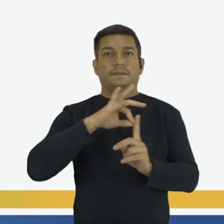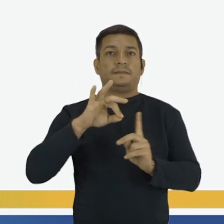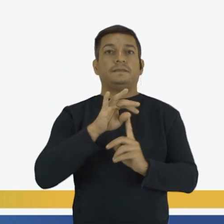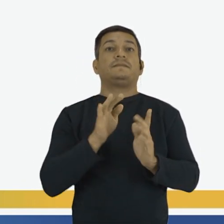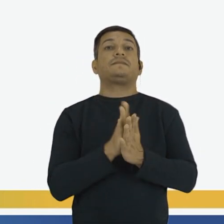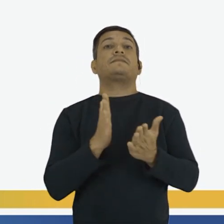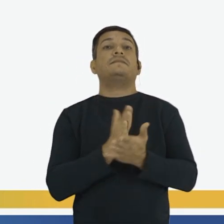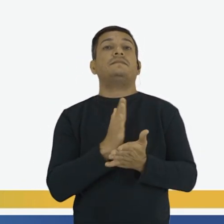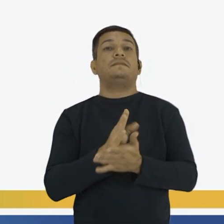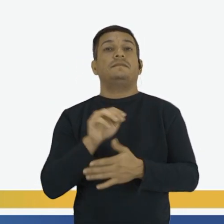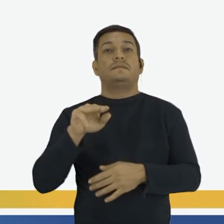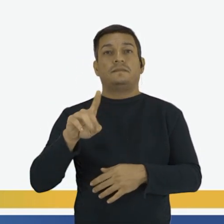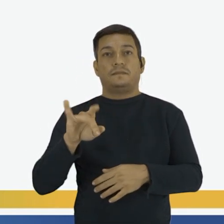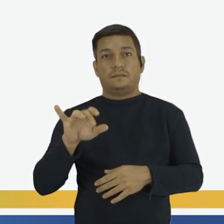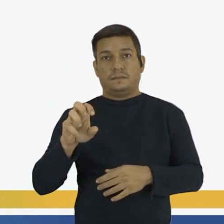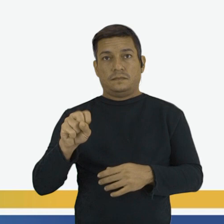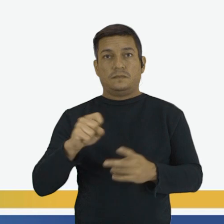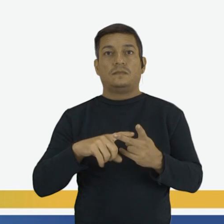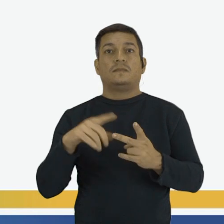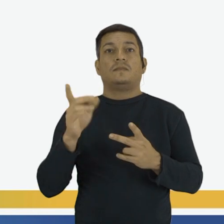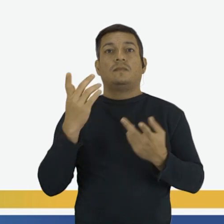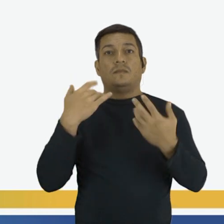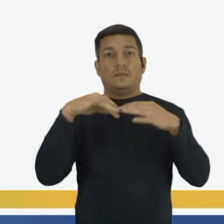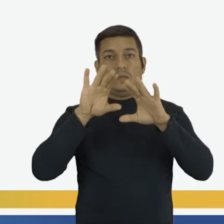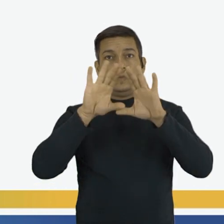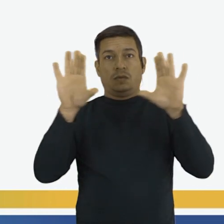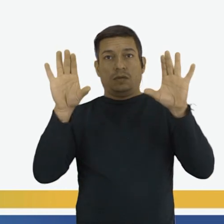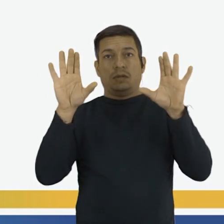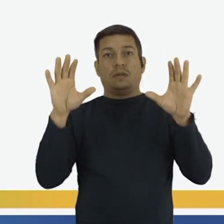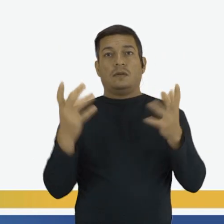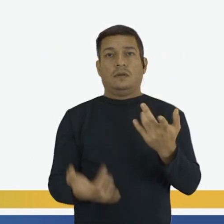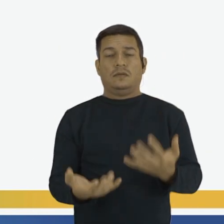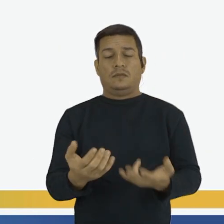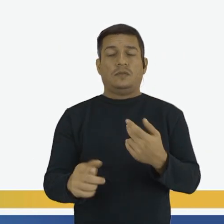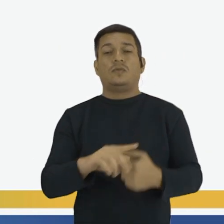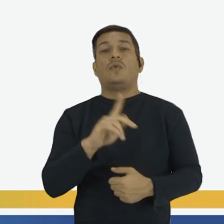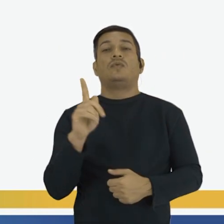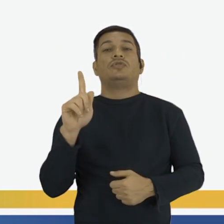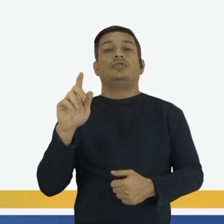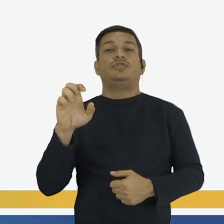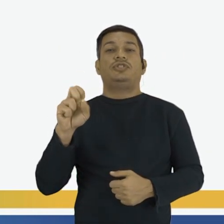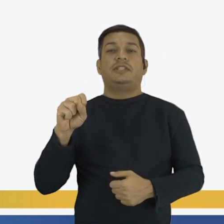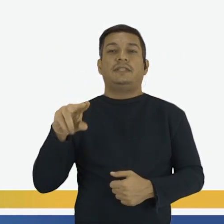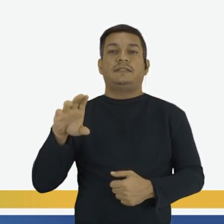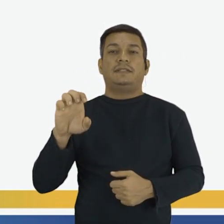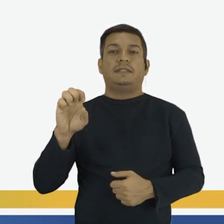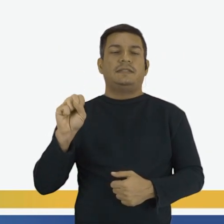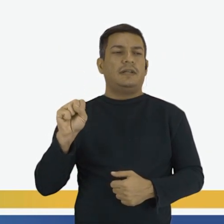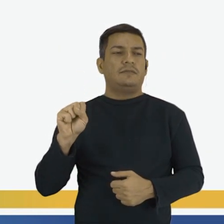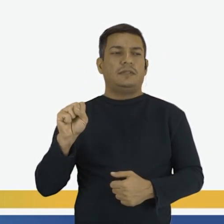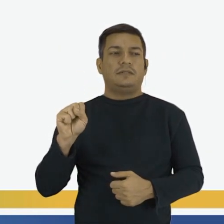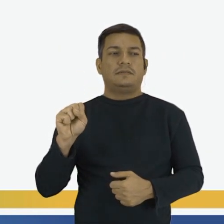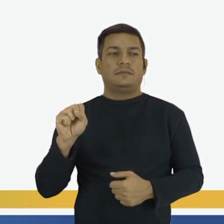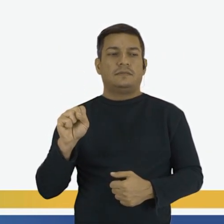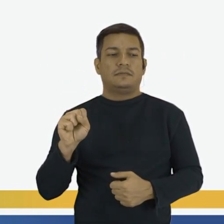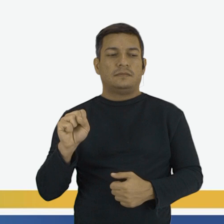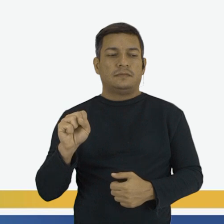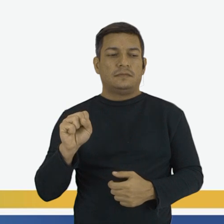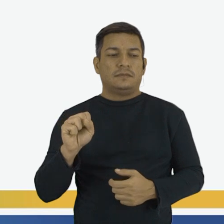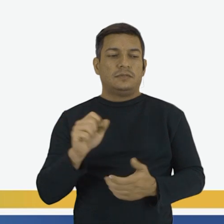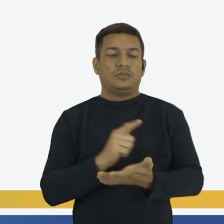o livro dos médiuns, o livro Céu e Inferno ou Gênesis. Ou seria o